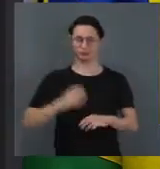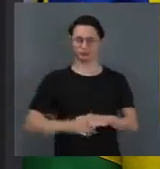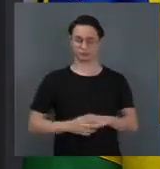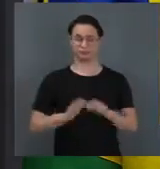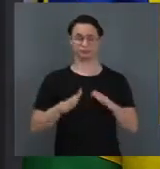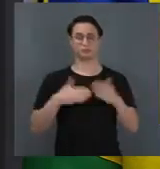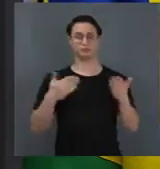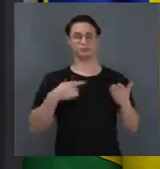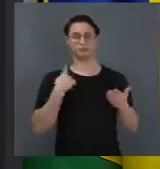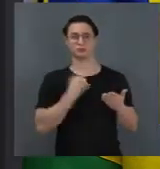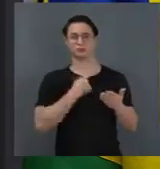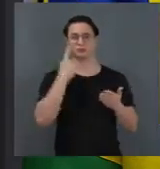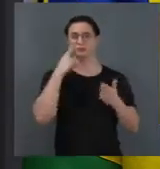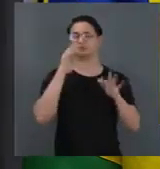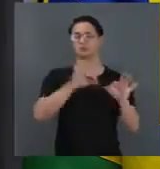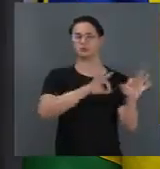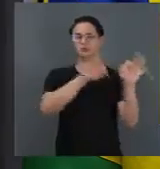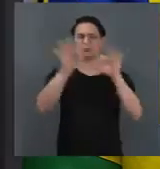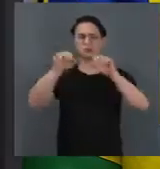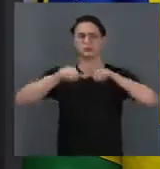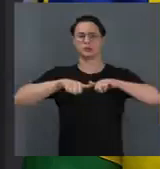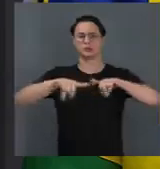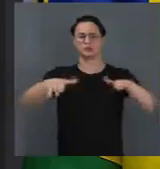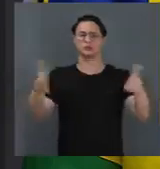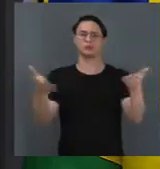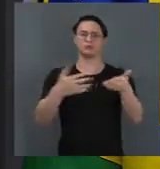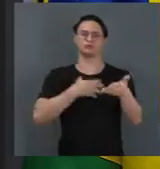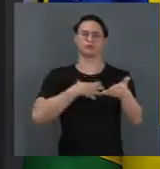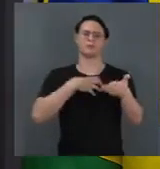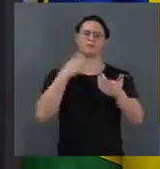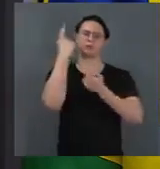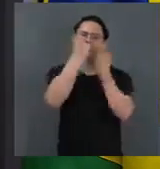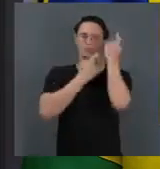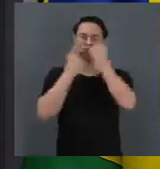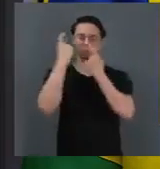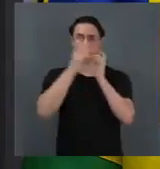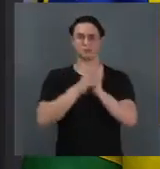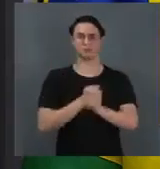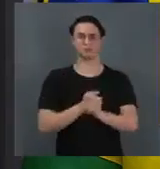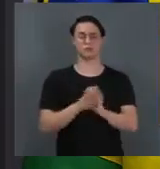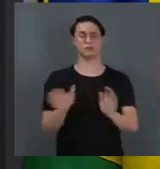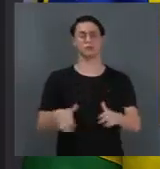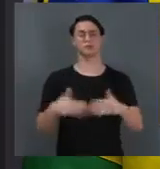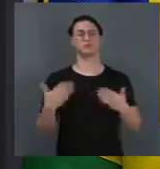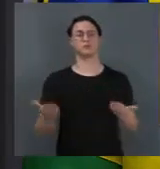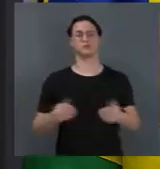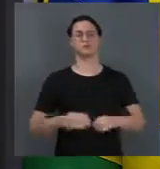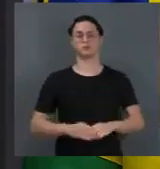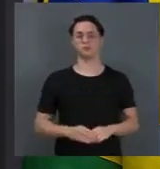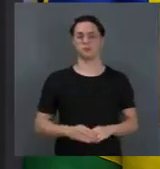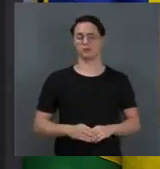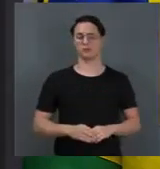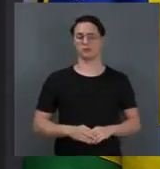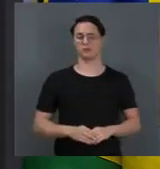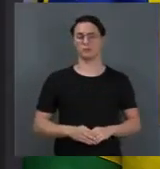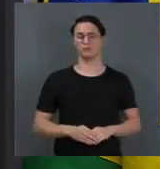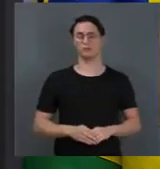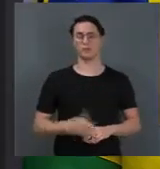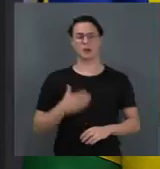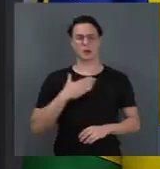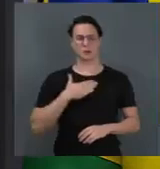vendo generalizado nos preocupa. Eu costumo dizer que uma